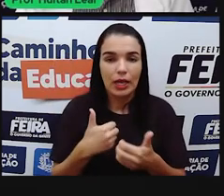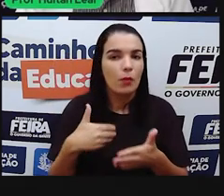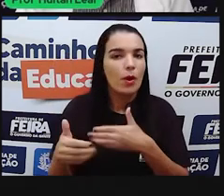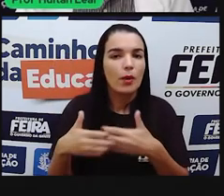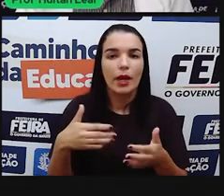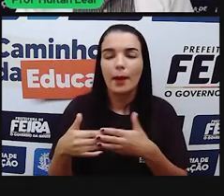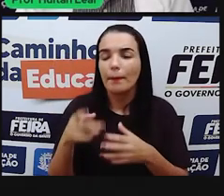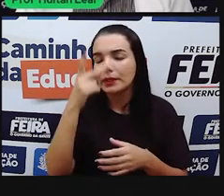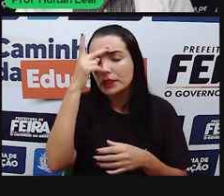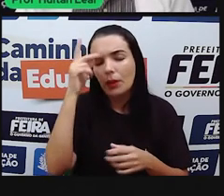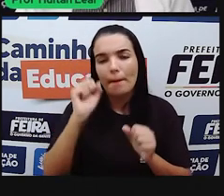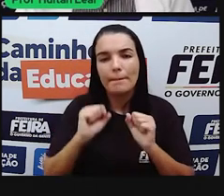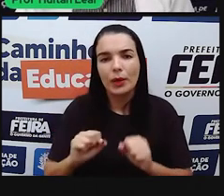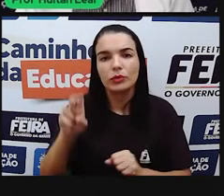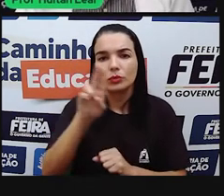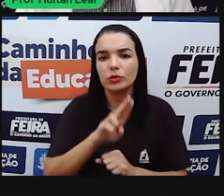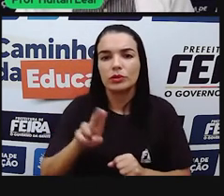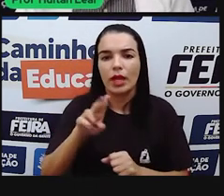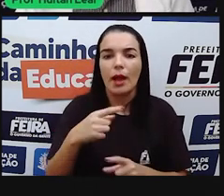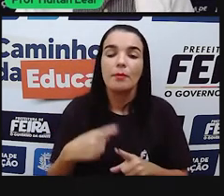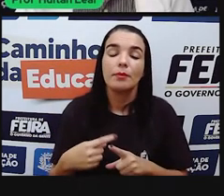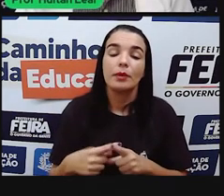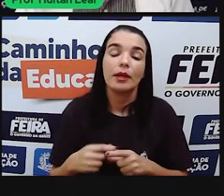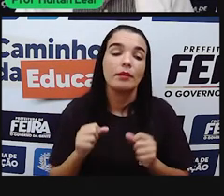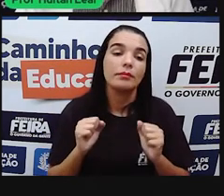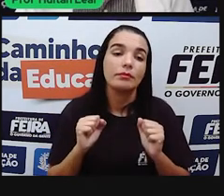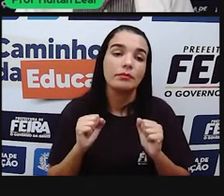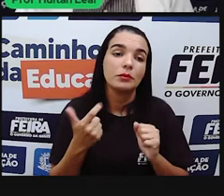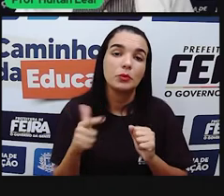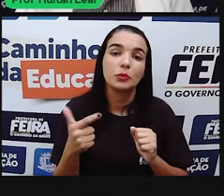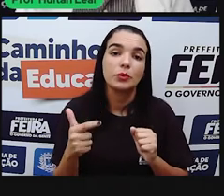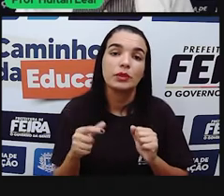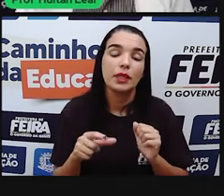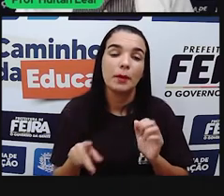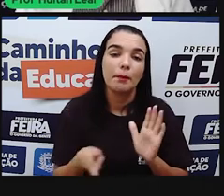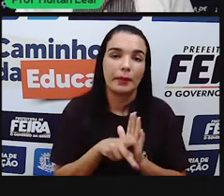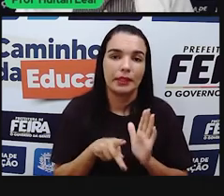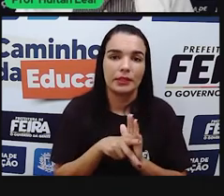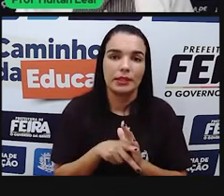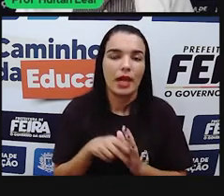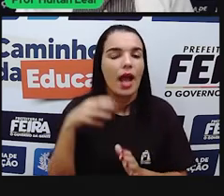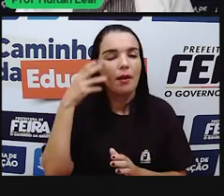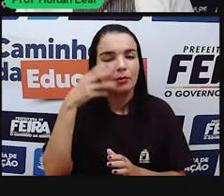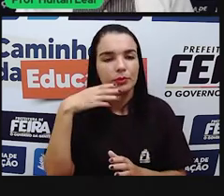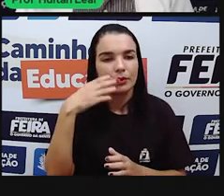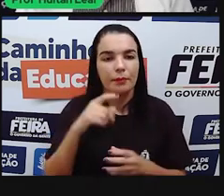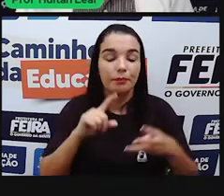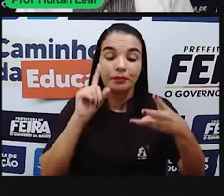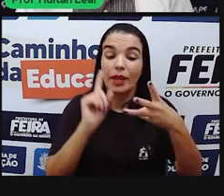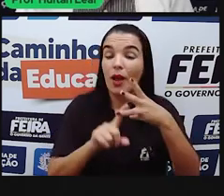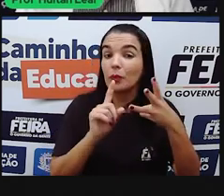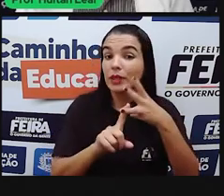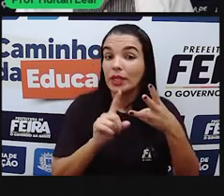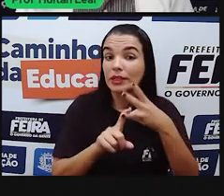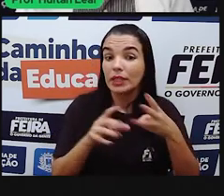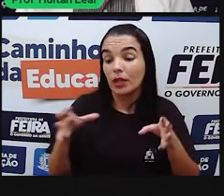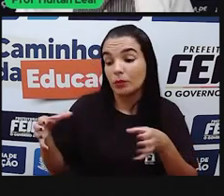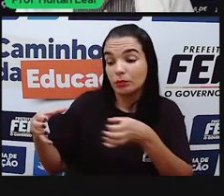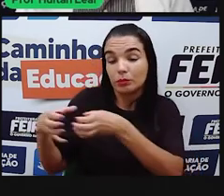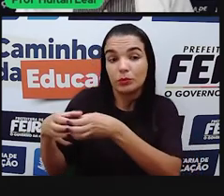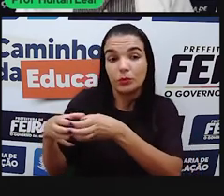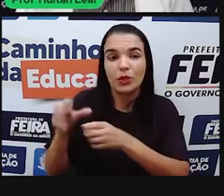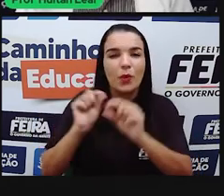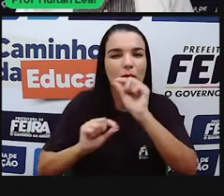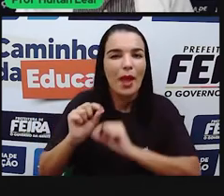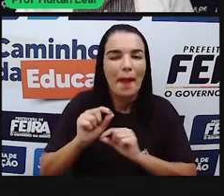problema. E o terceiro grupo, que nós todos conhecemos, que é mais familiar a todos nós, que é